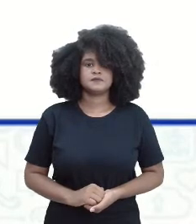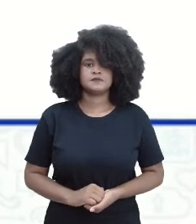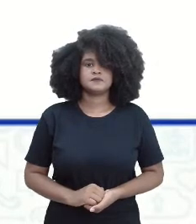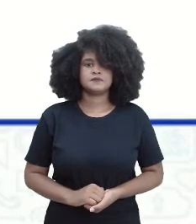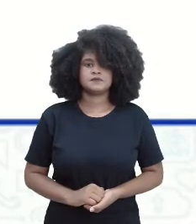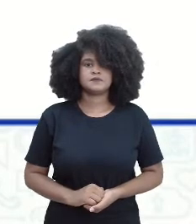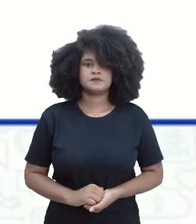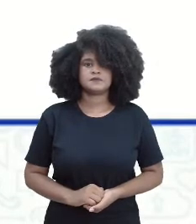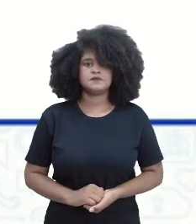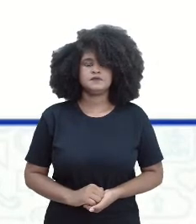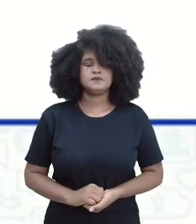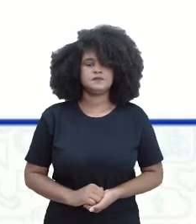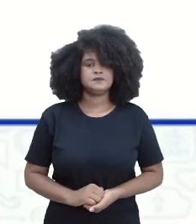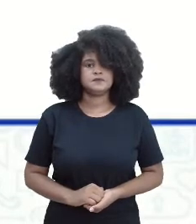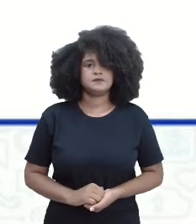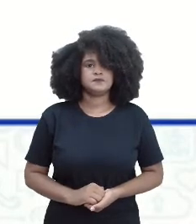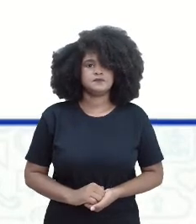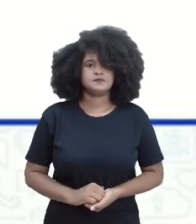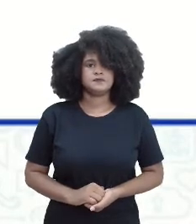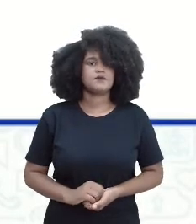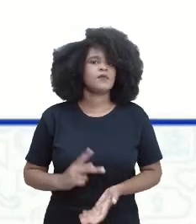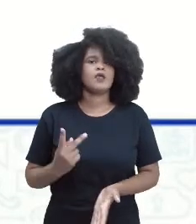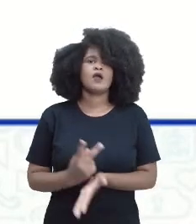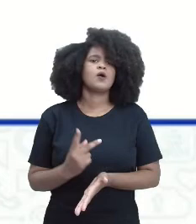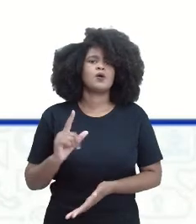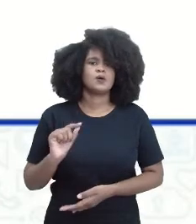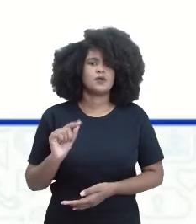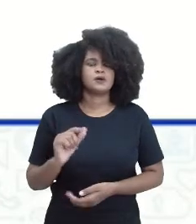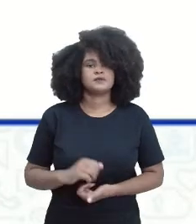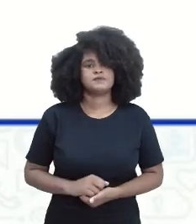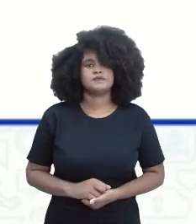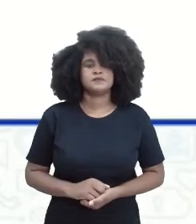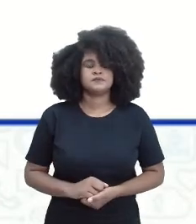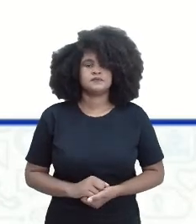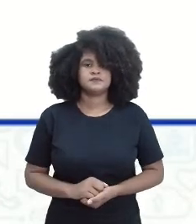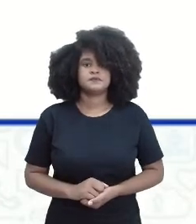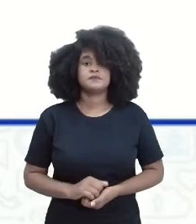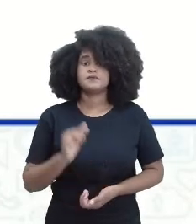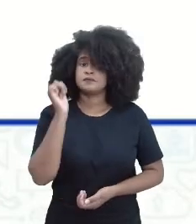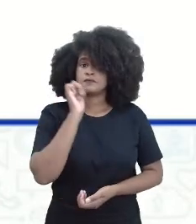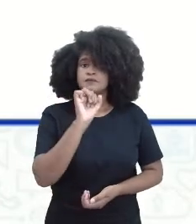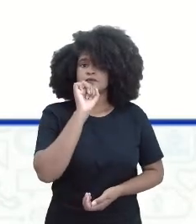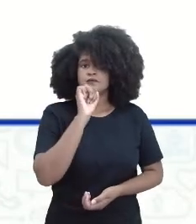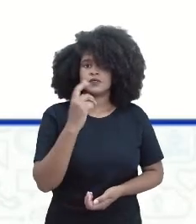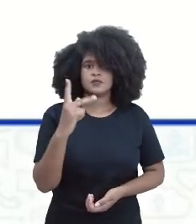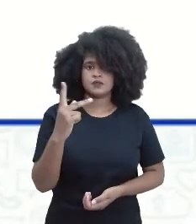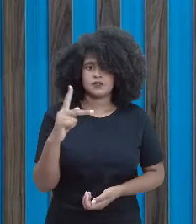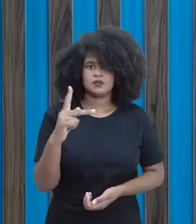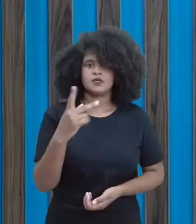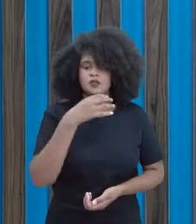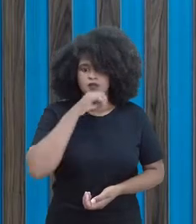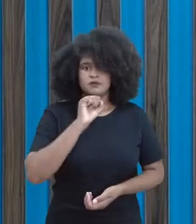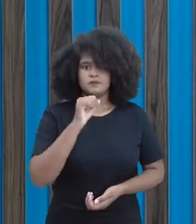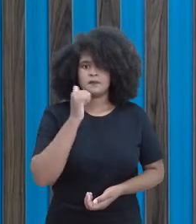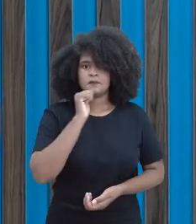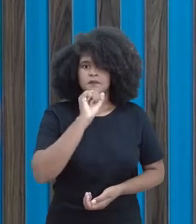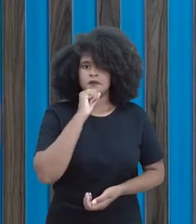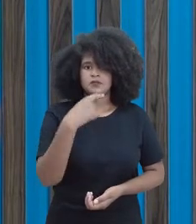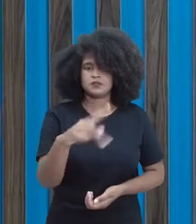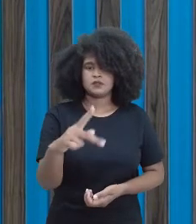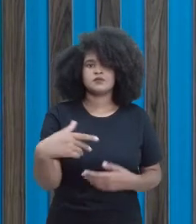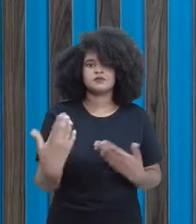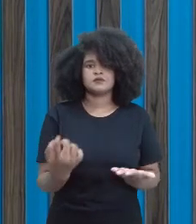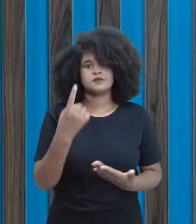ó, o que aconteceu aqui? Sua mãe, ou seja, a mãe dele, de Paulo Freire, ou seja, temos